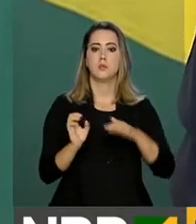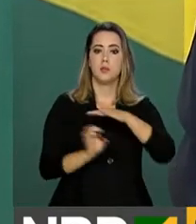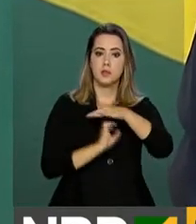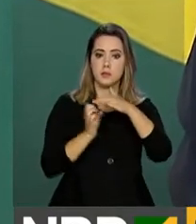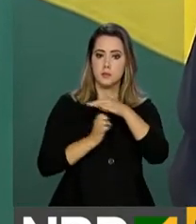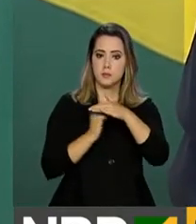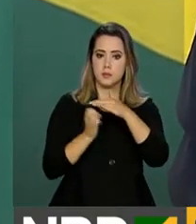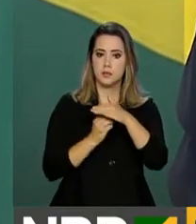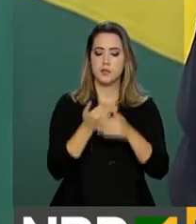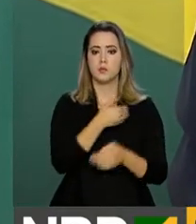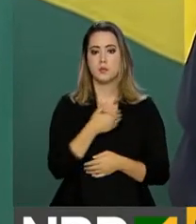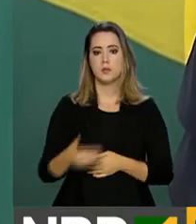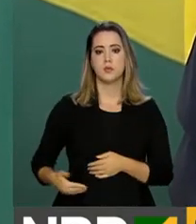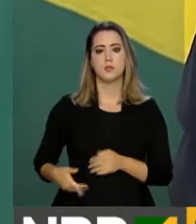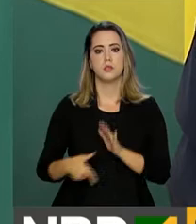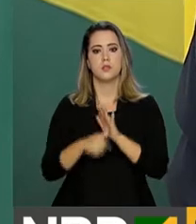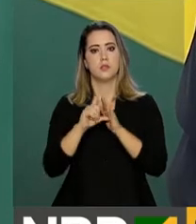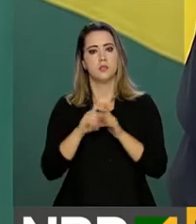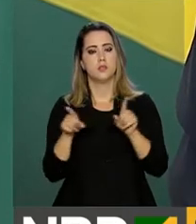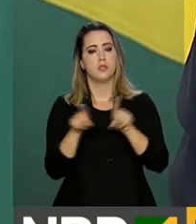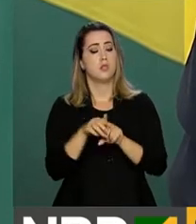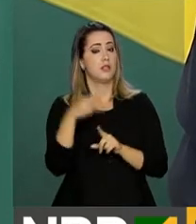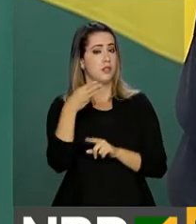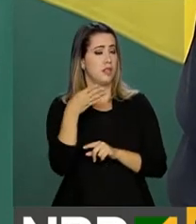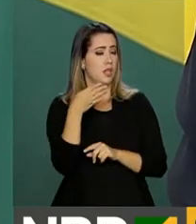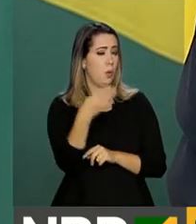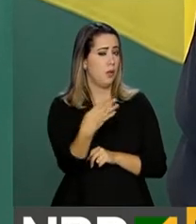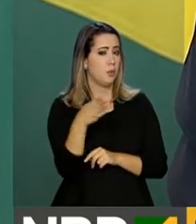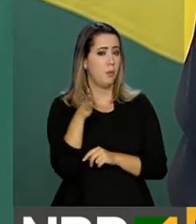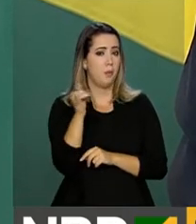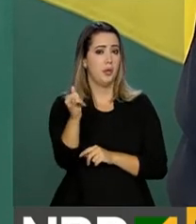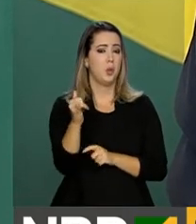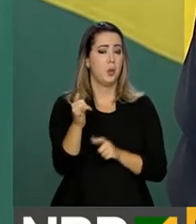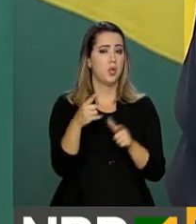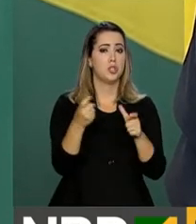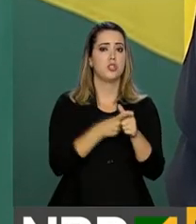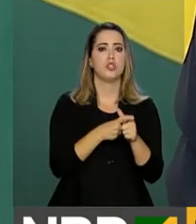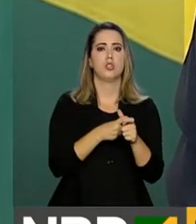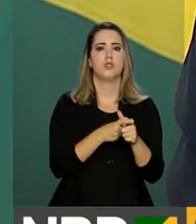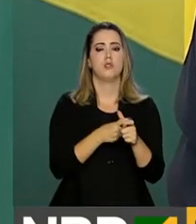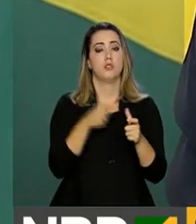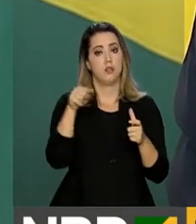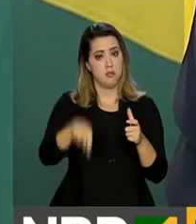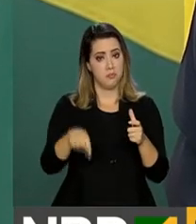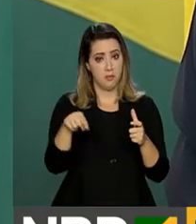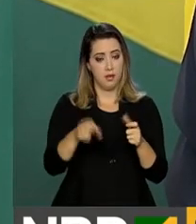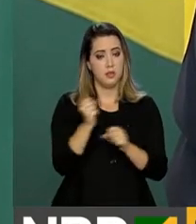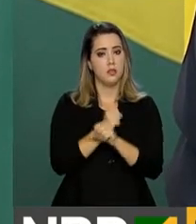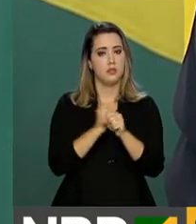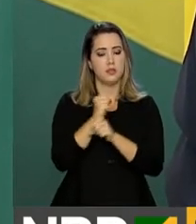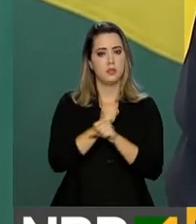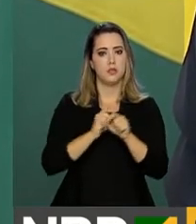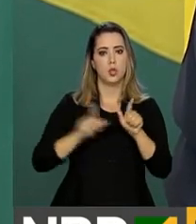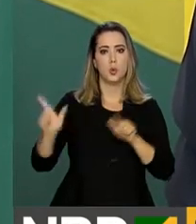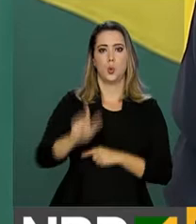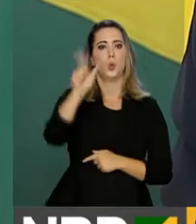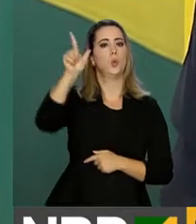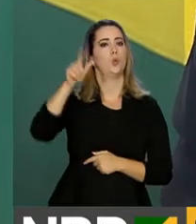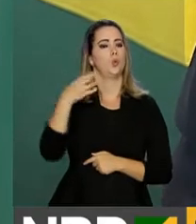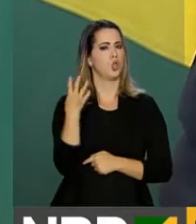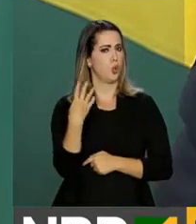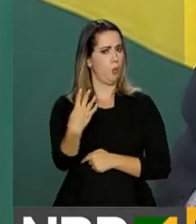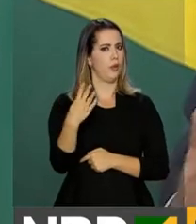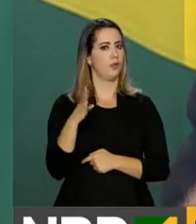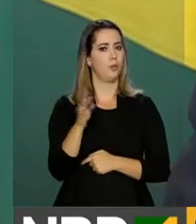2015 hoje em 2016 tiveram um lucro de 4 bilhões e 600